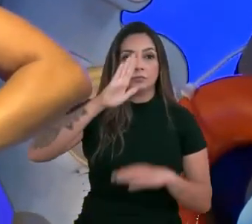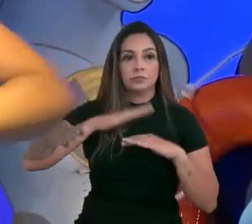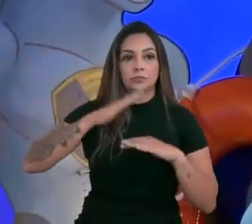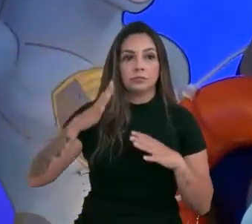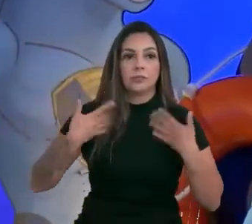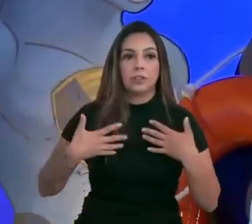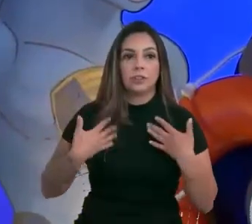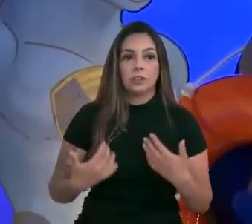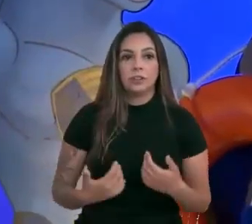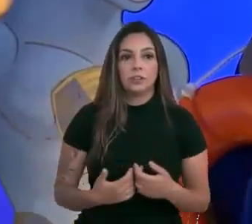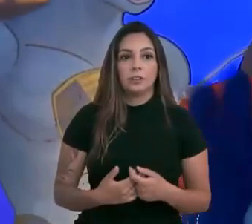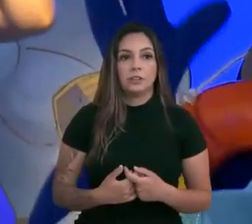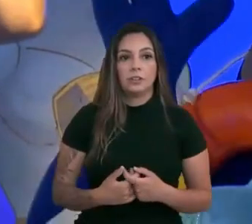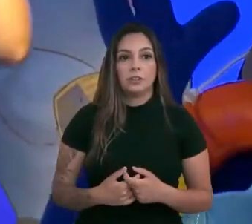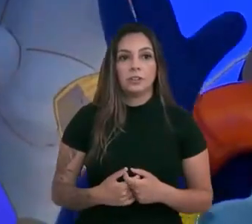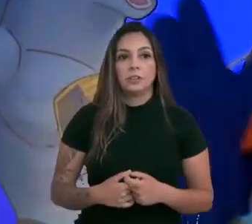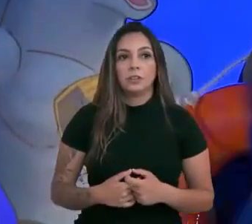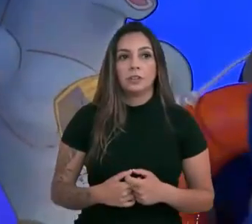lá, hein?